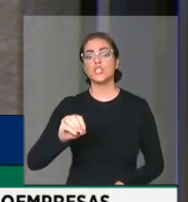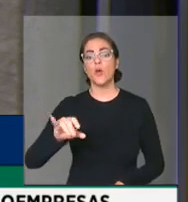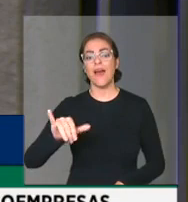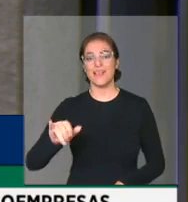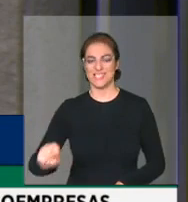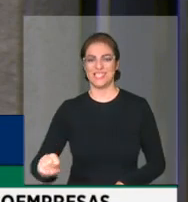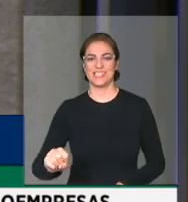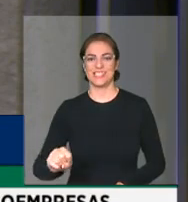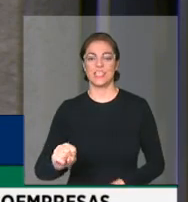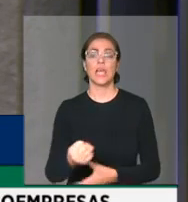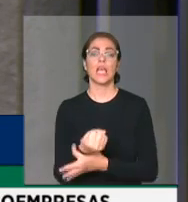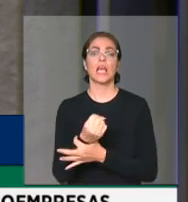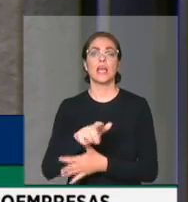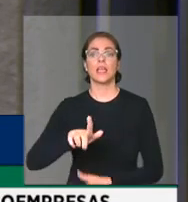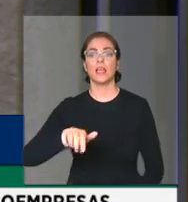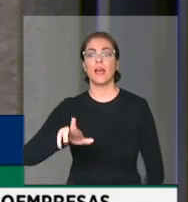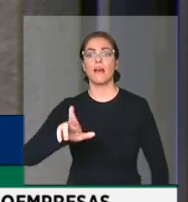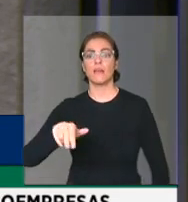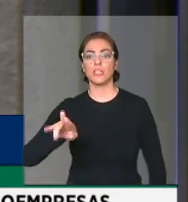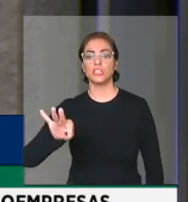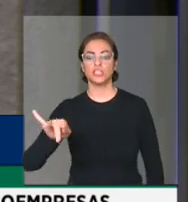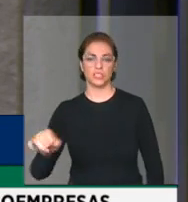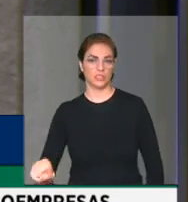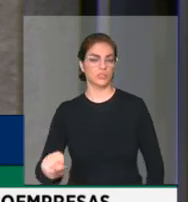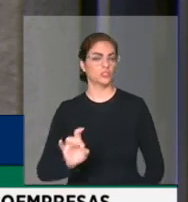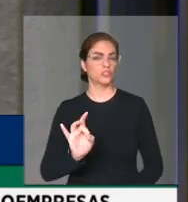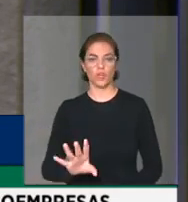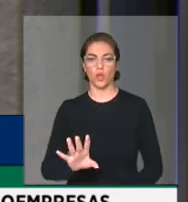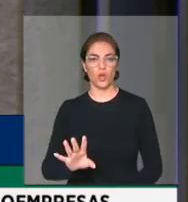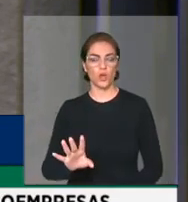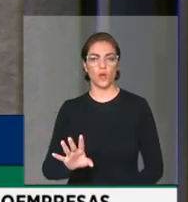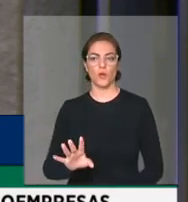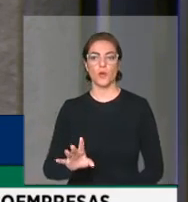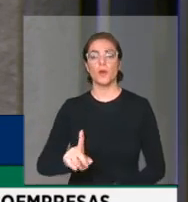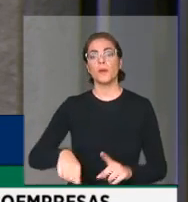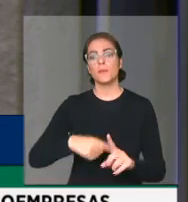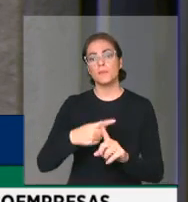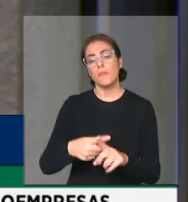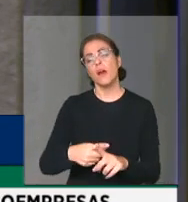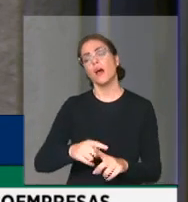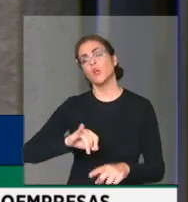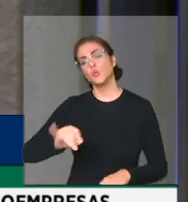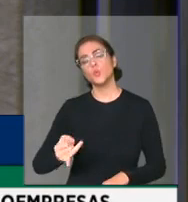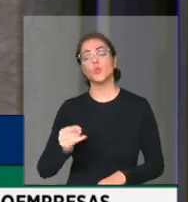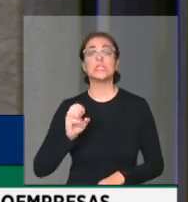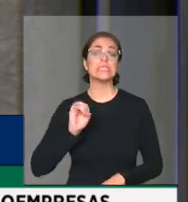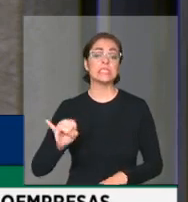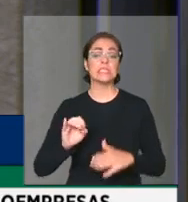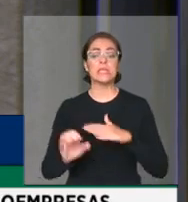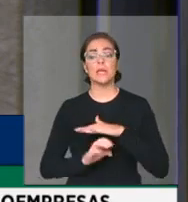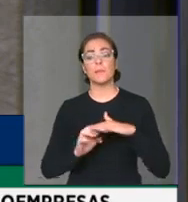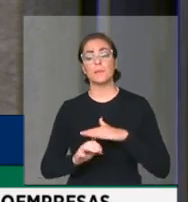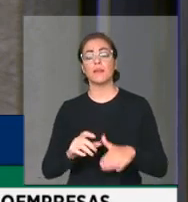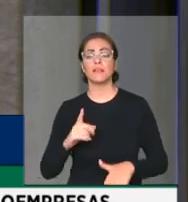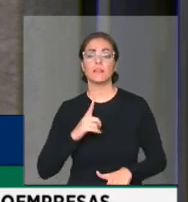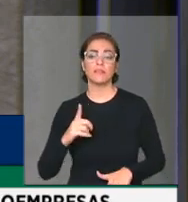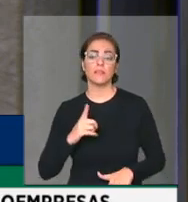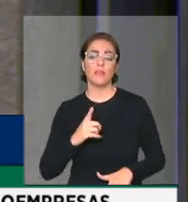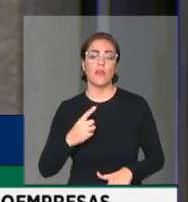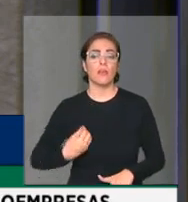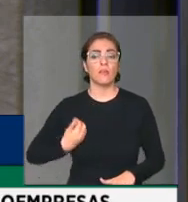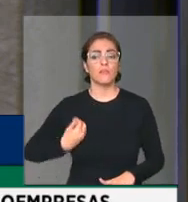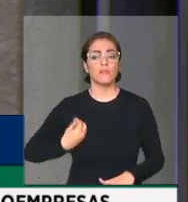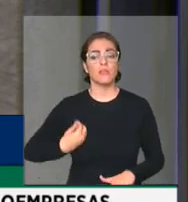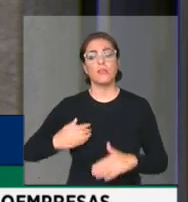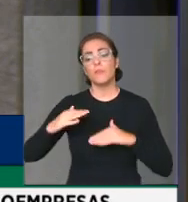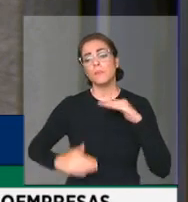pessoais correspondentes ao valor do empréstimo, mais encargos, salvo nos casos de empresas constituídas e em funcionamento há